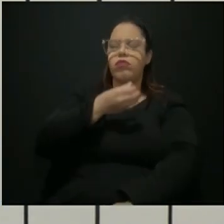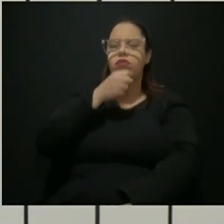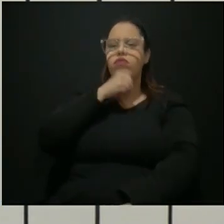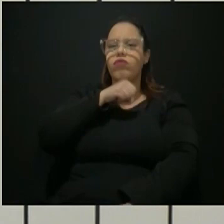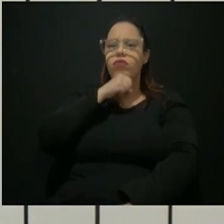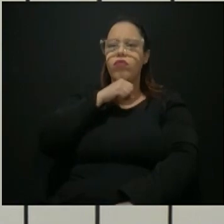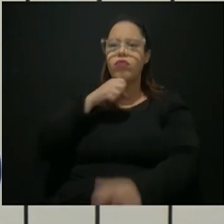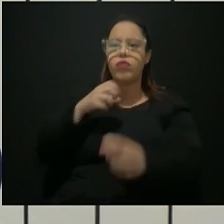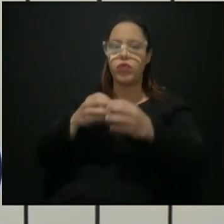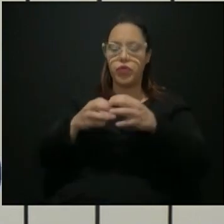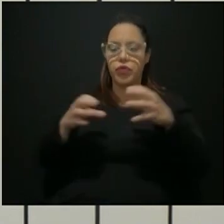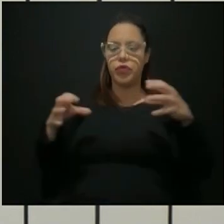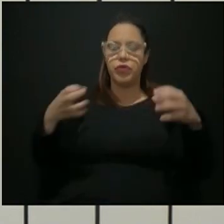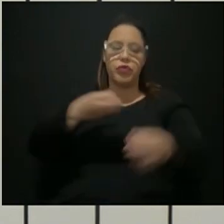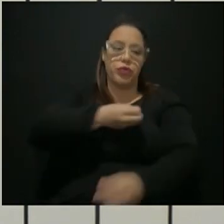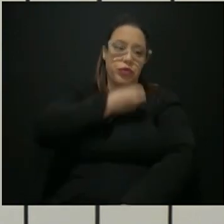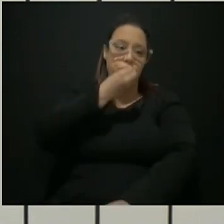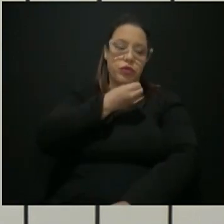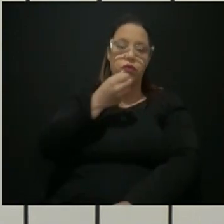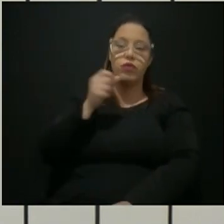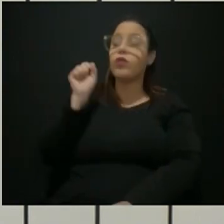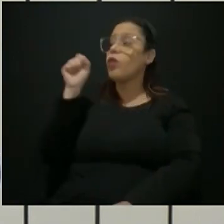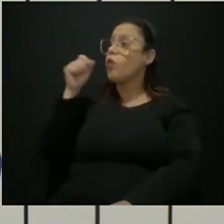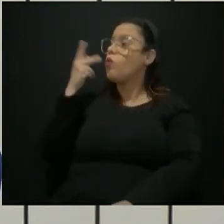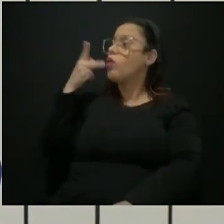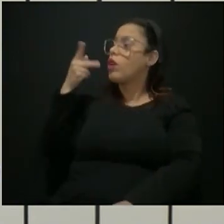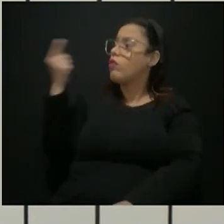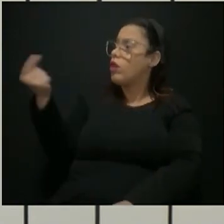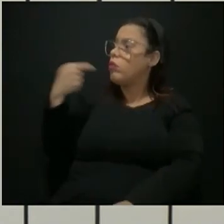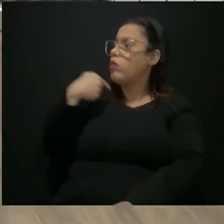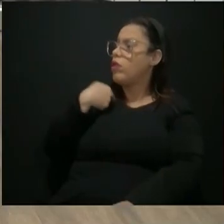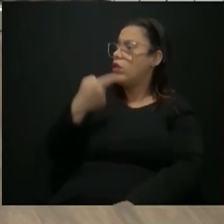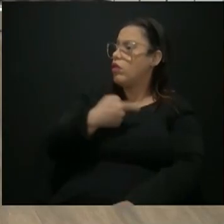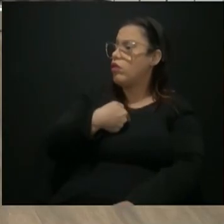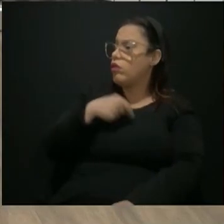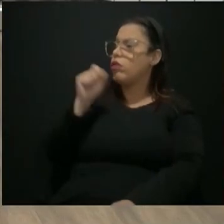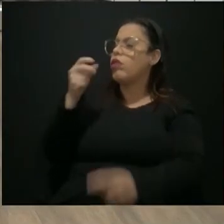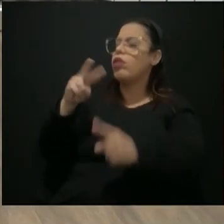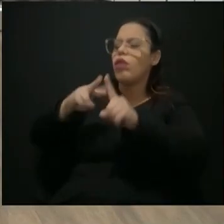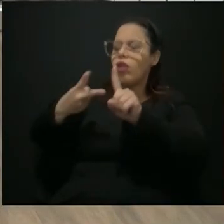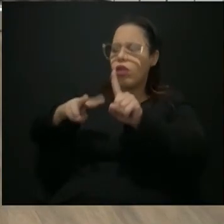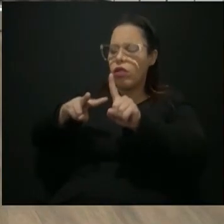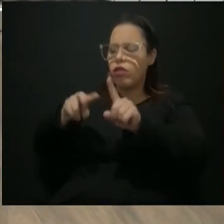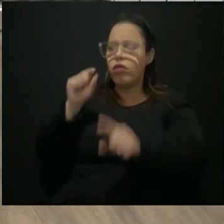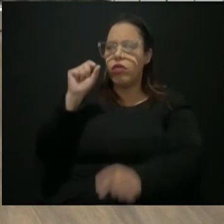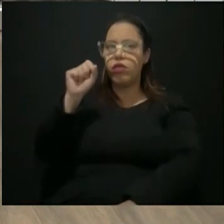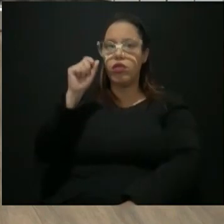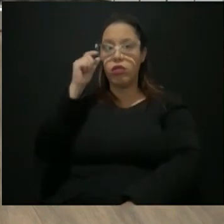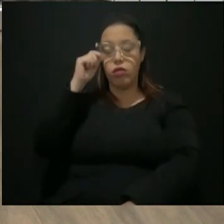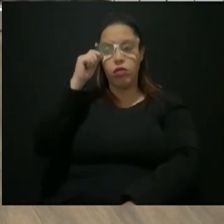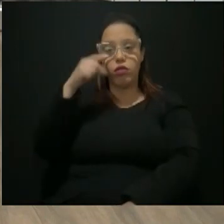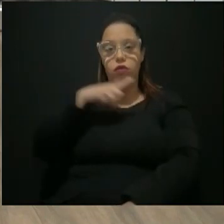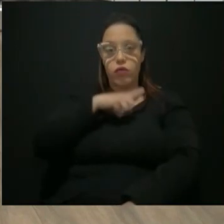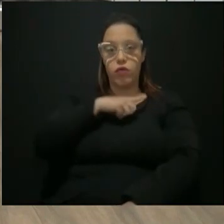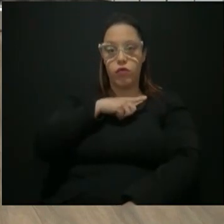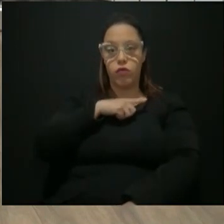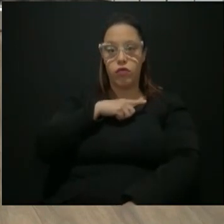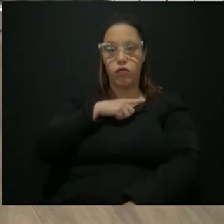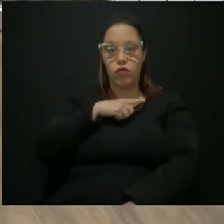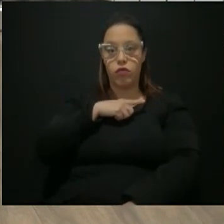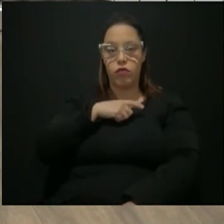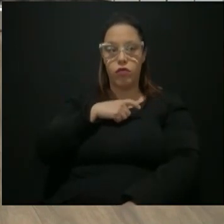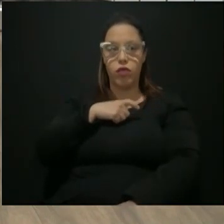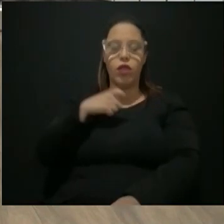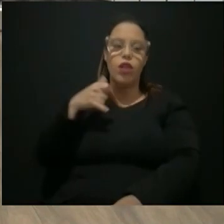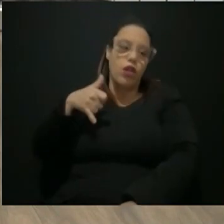de vida. Gostaria que você falasse um pouco para a gente, então, qual que é o seu ponto de vista. Eu tenho uma determinada idade